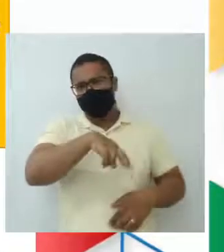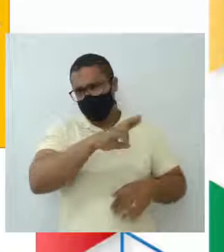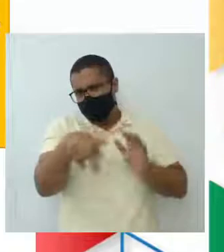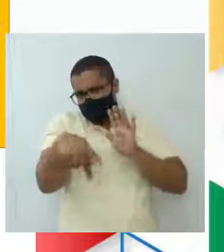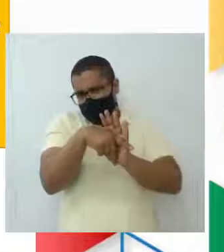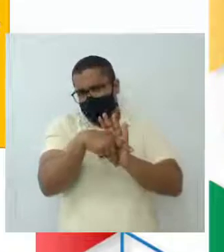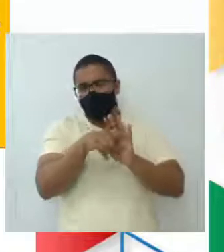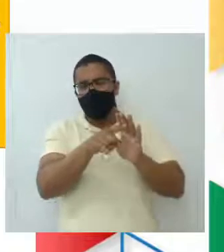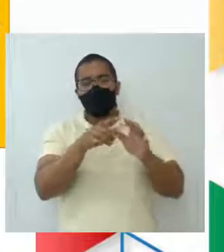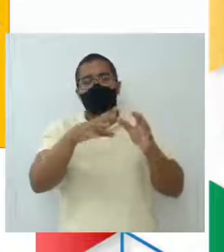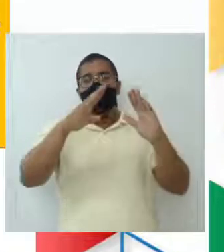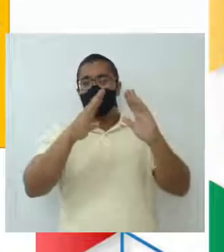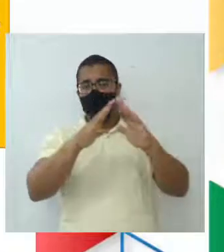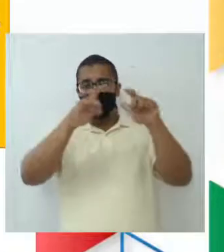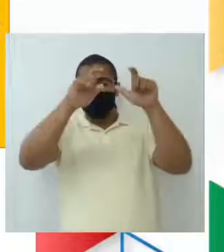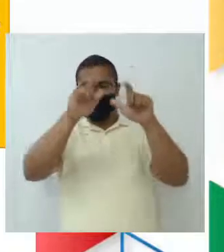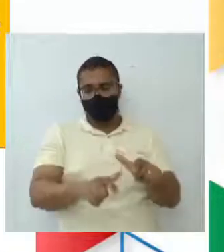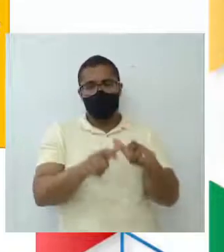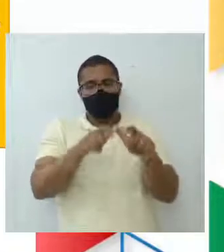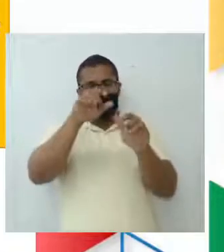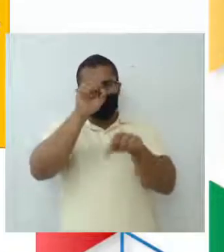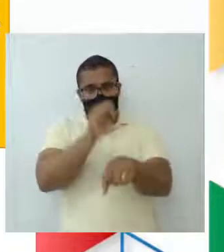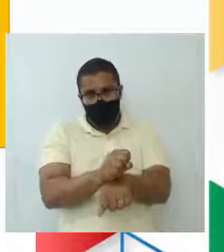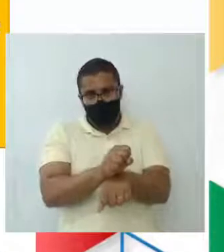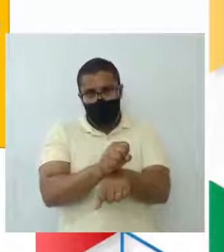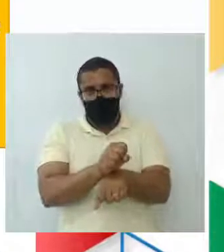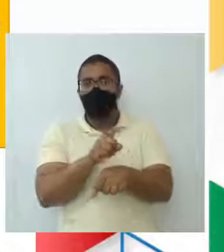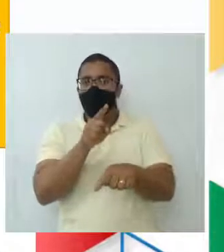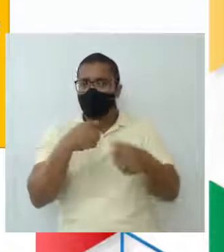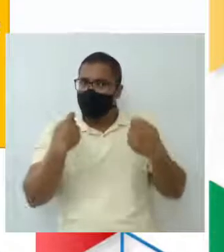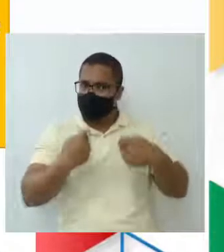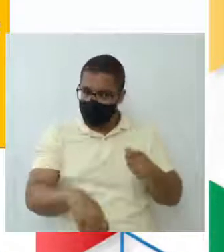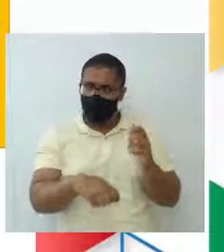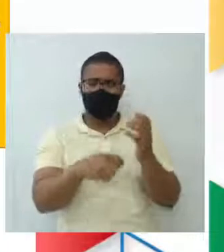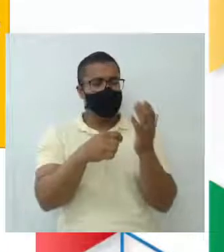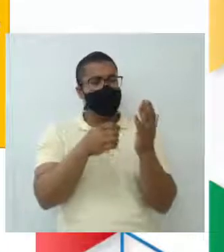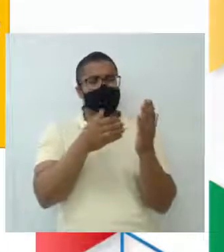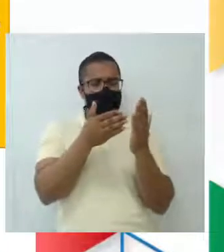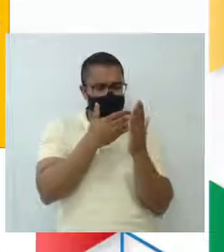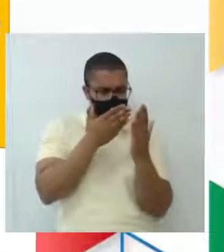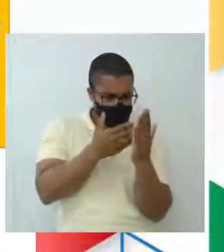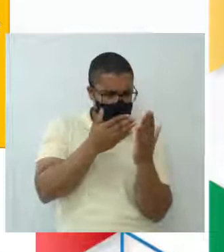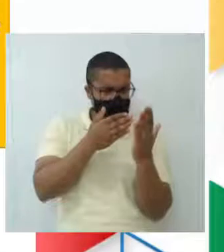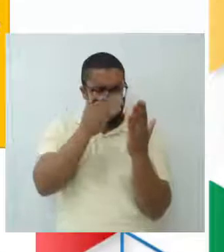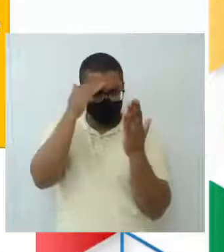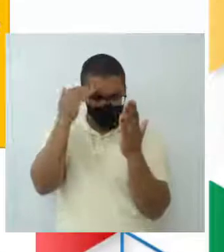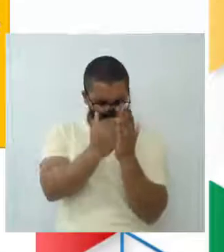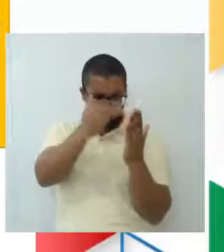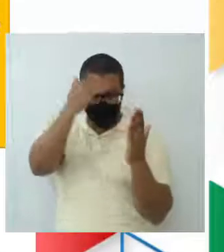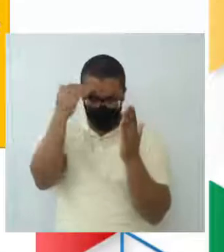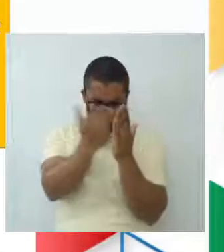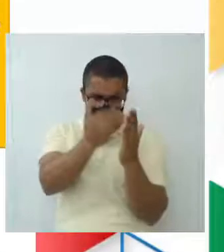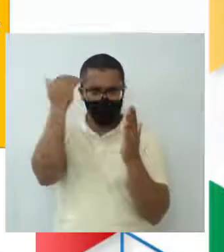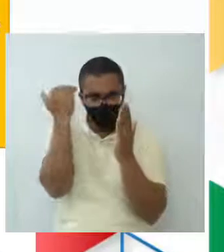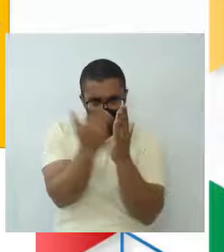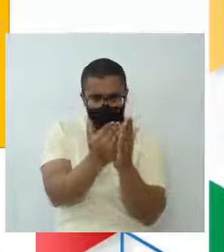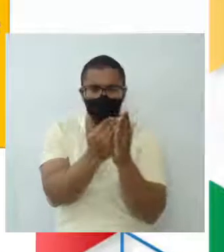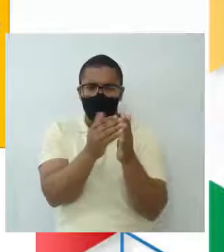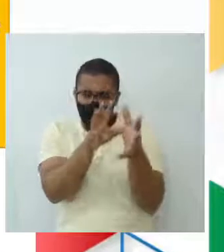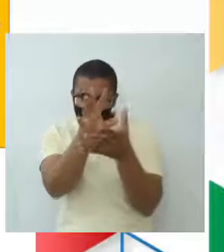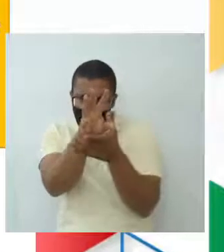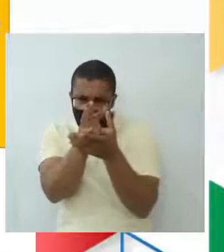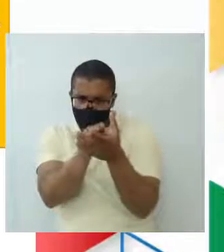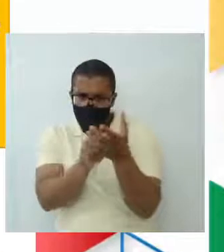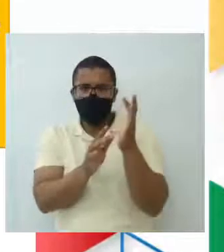que o Evangelho devia ser seguido à risca, imitando-se a vida de Cristo, desenvolveu